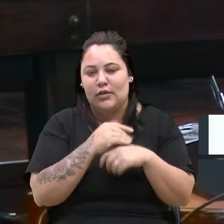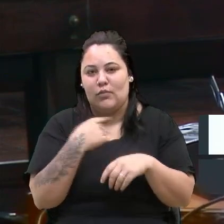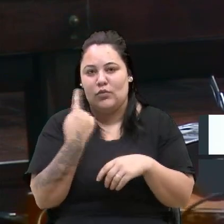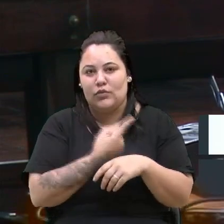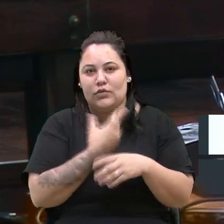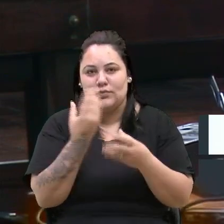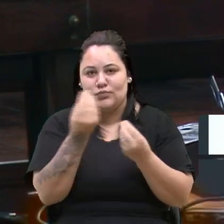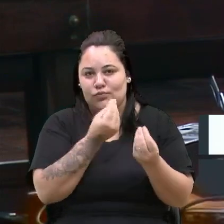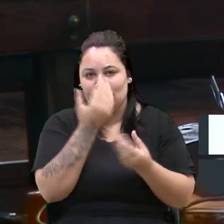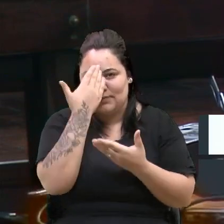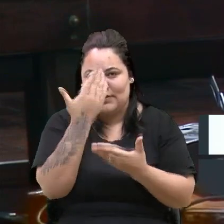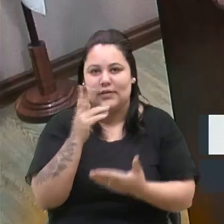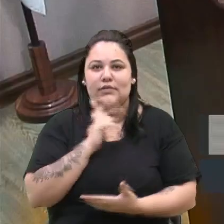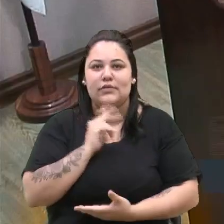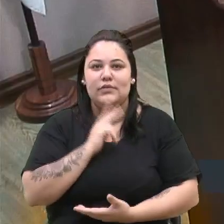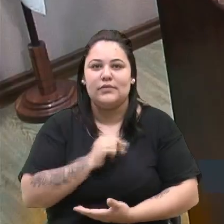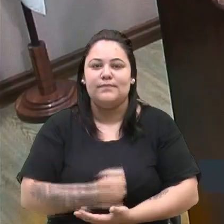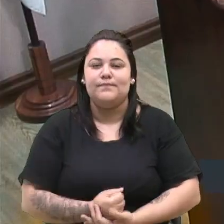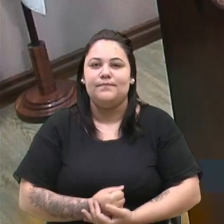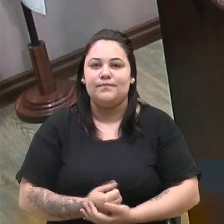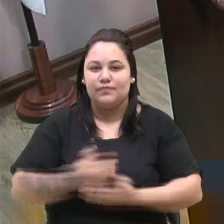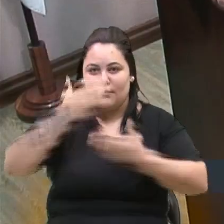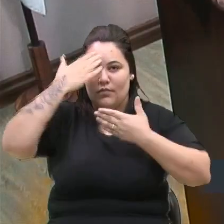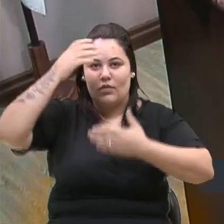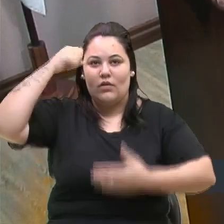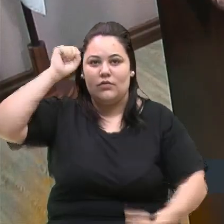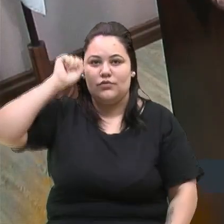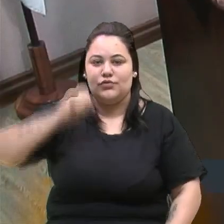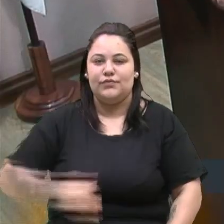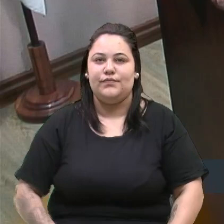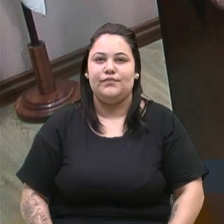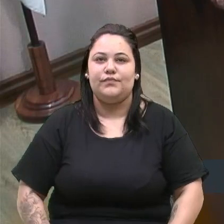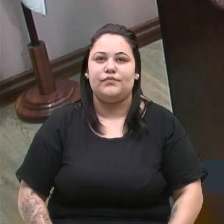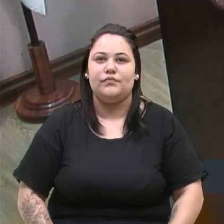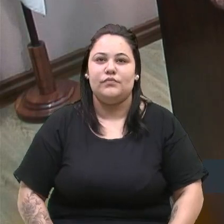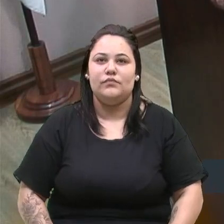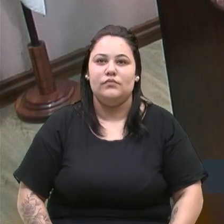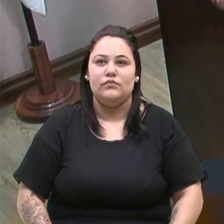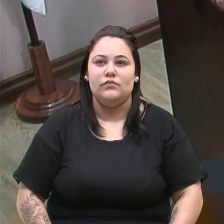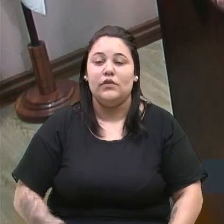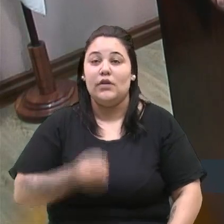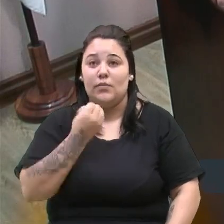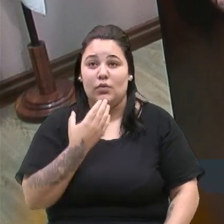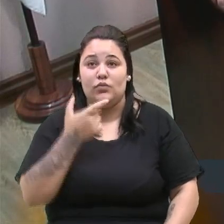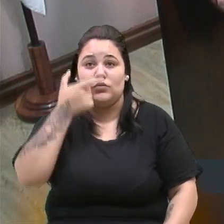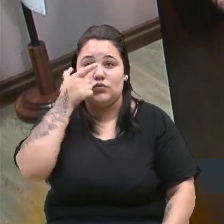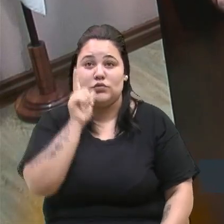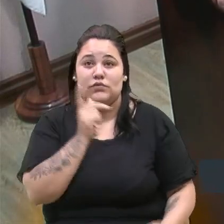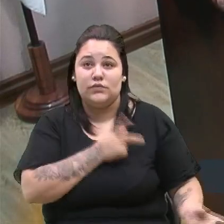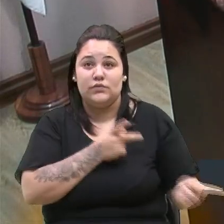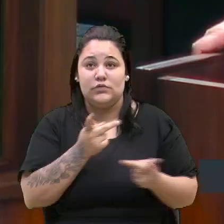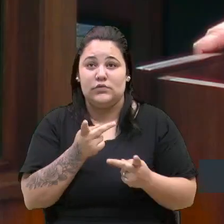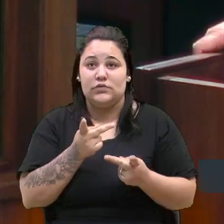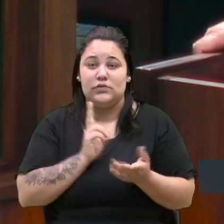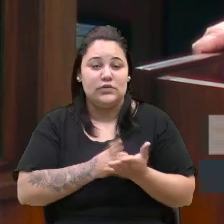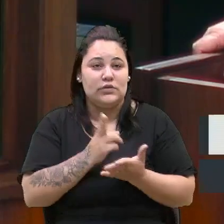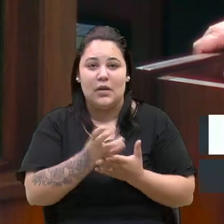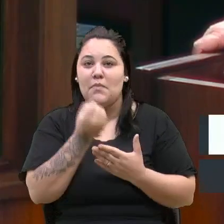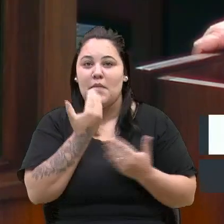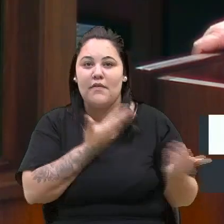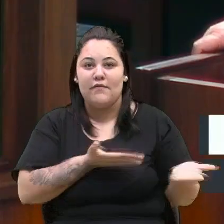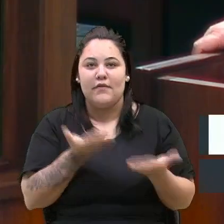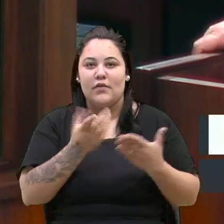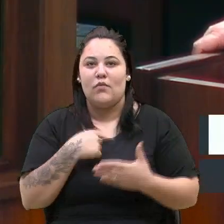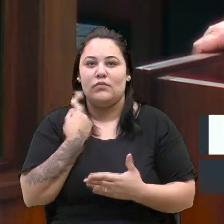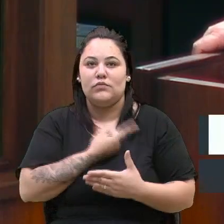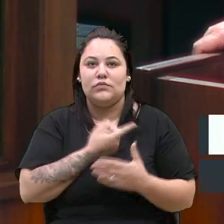Obrigado. Obrigado, vereador Xuxa. Que bom que o senhor conseguiu ir lá, né, senhor? Sempre é bem-vindo à nossa